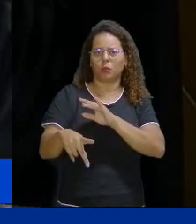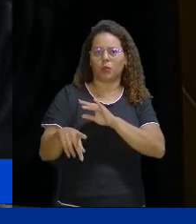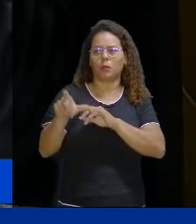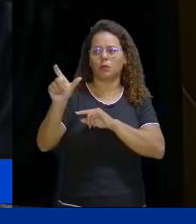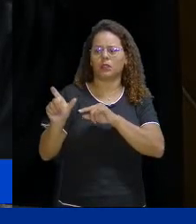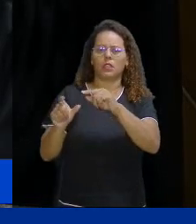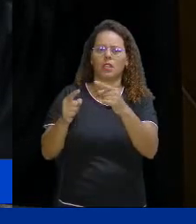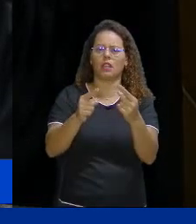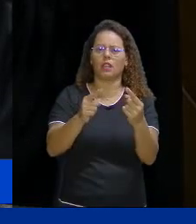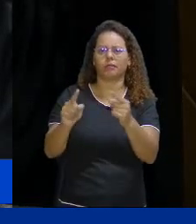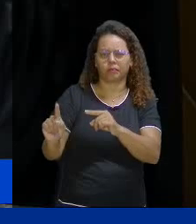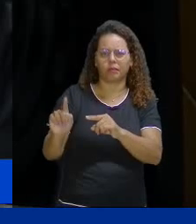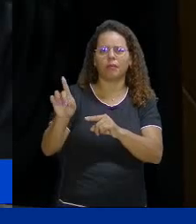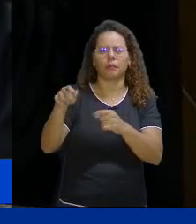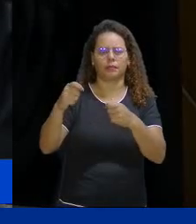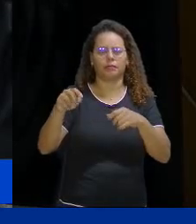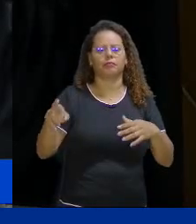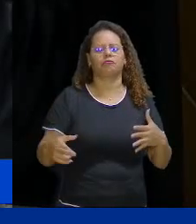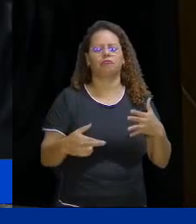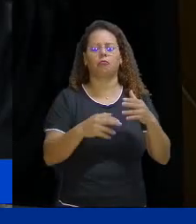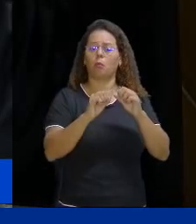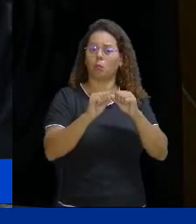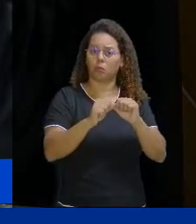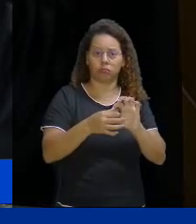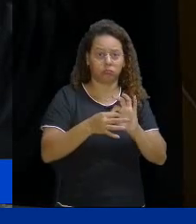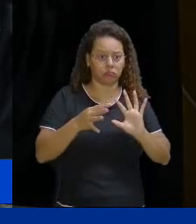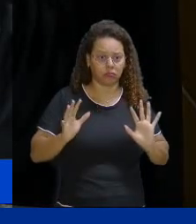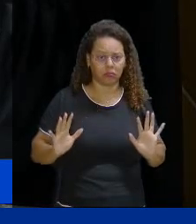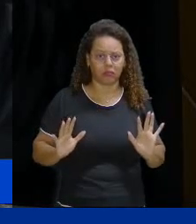coatora, e que a